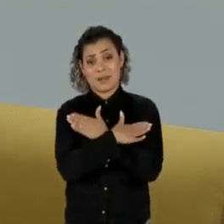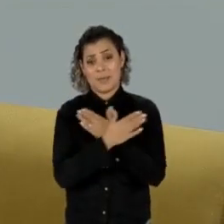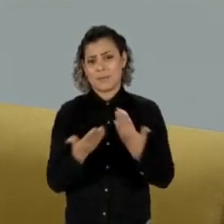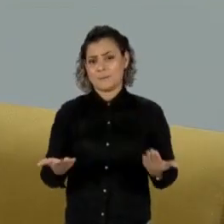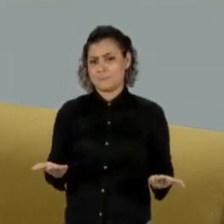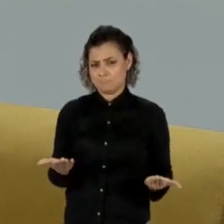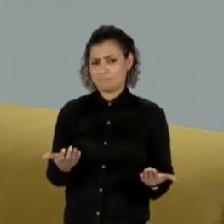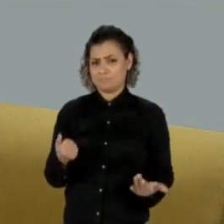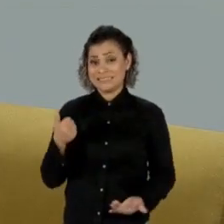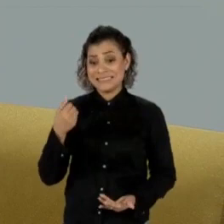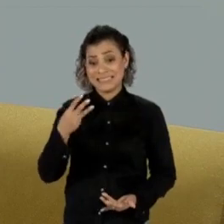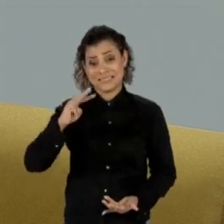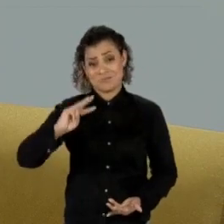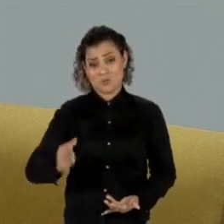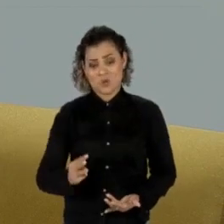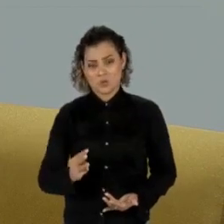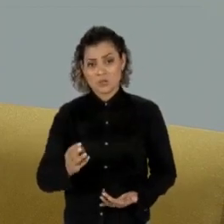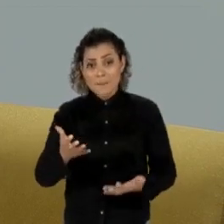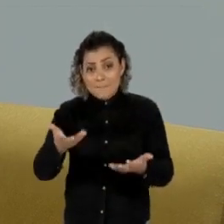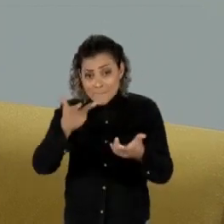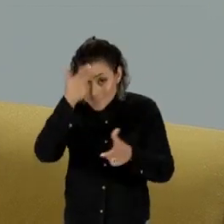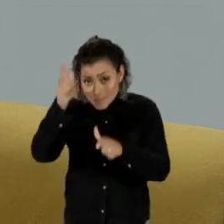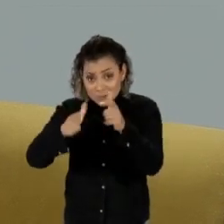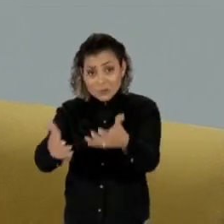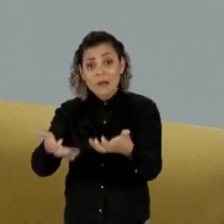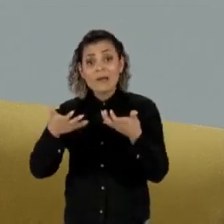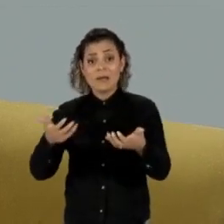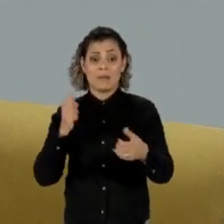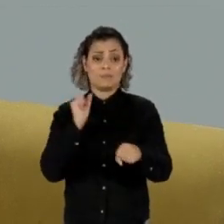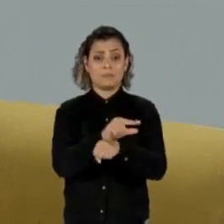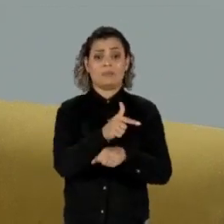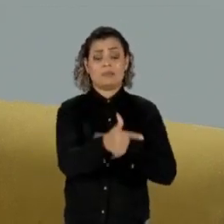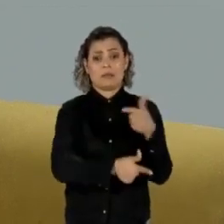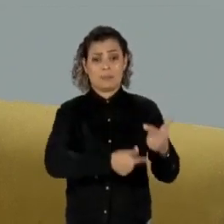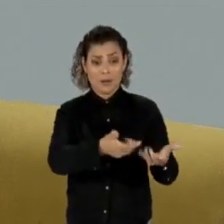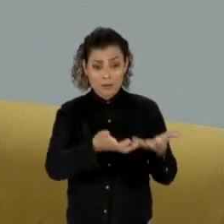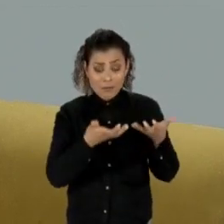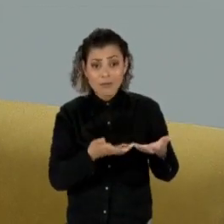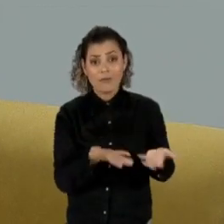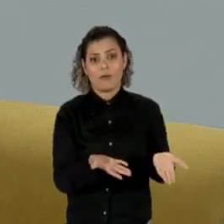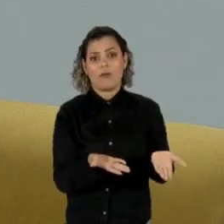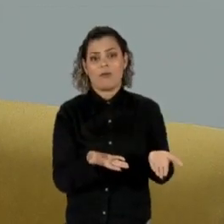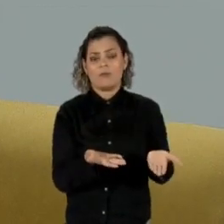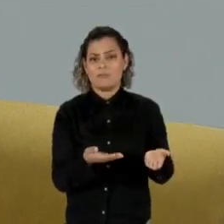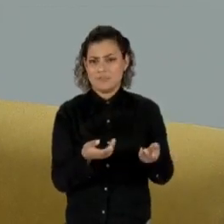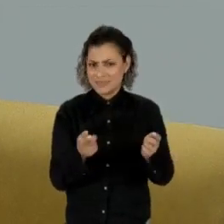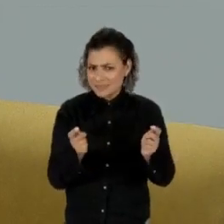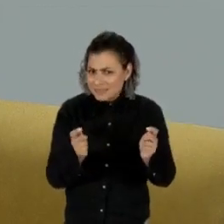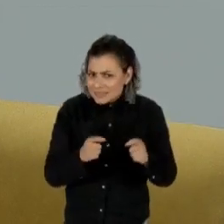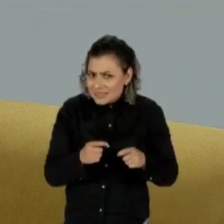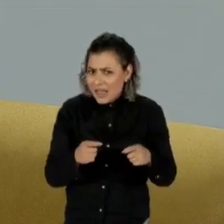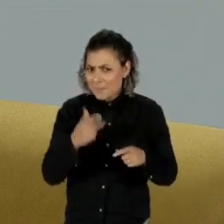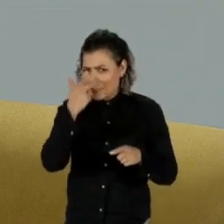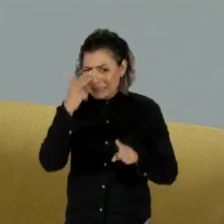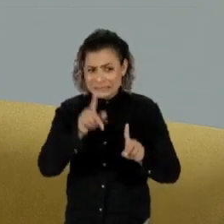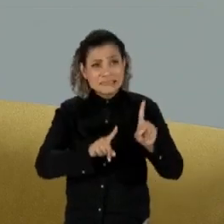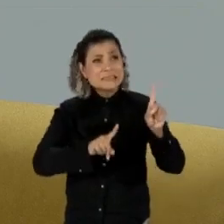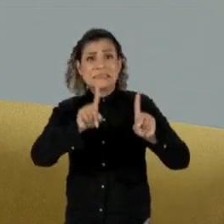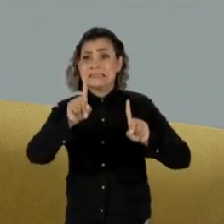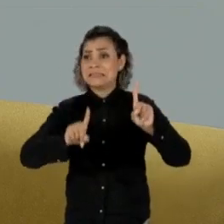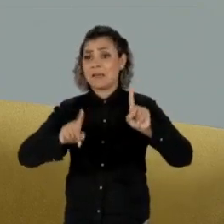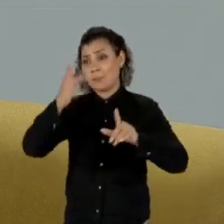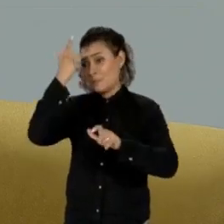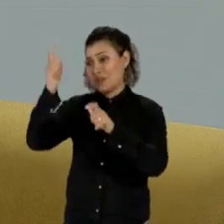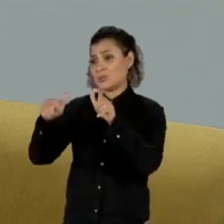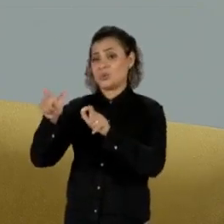que quer uma vaga nesse nesse mercado ainda tendo que disputar com pessoas